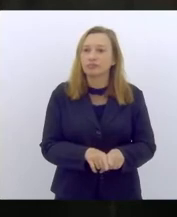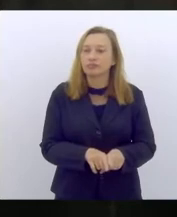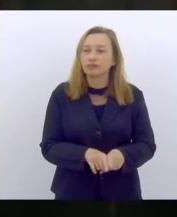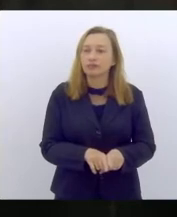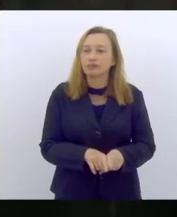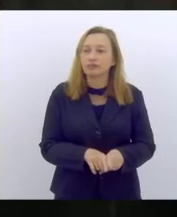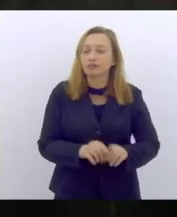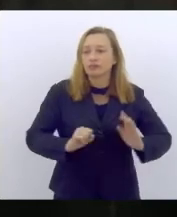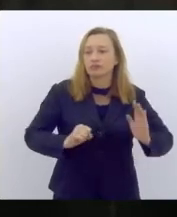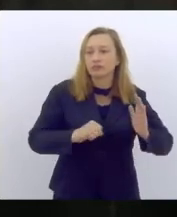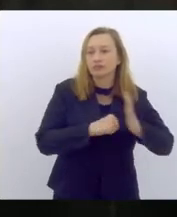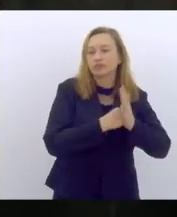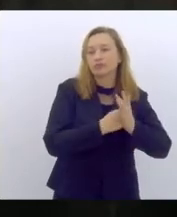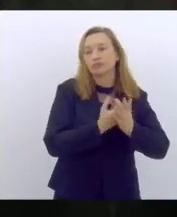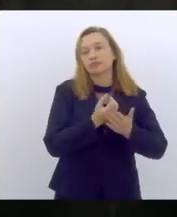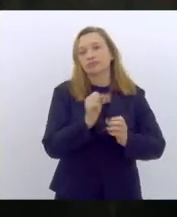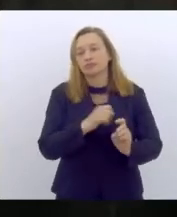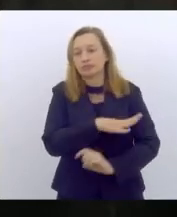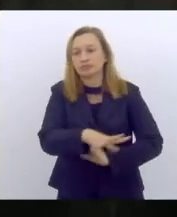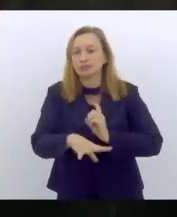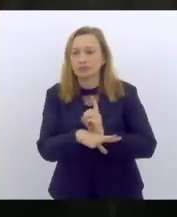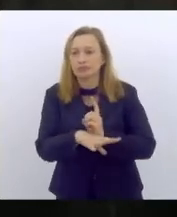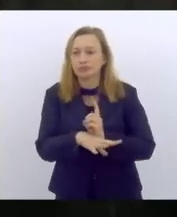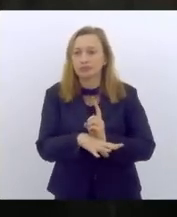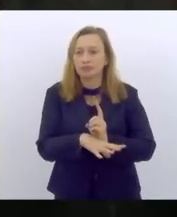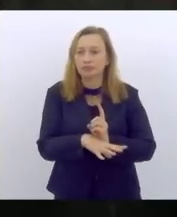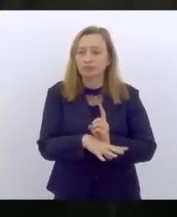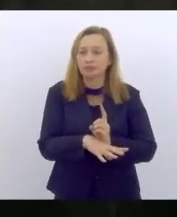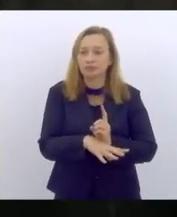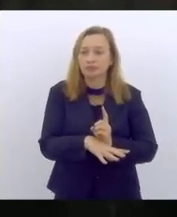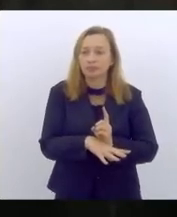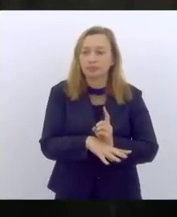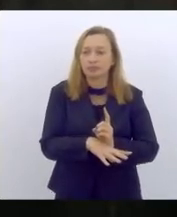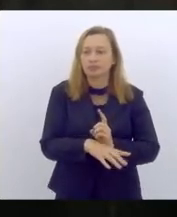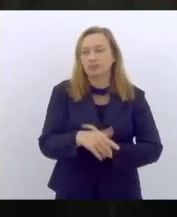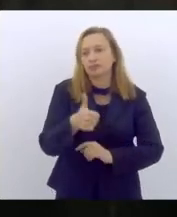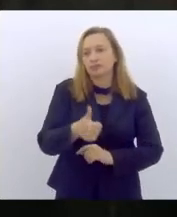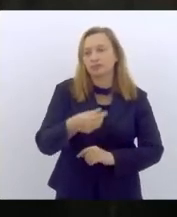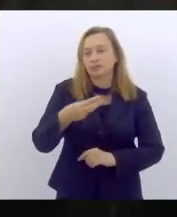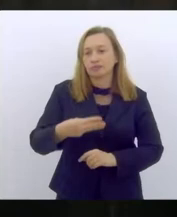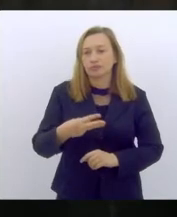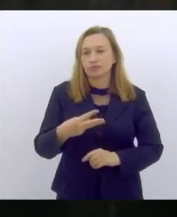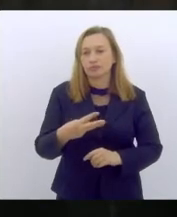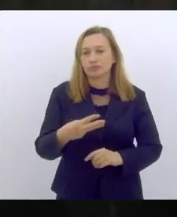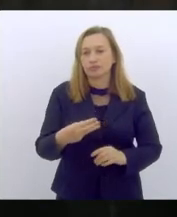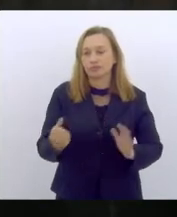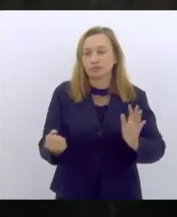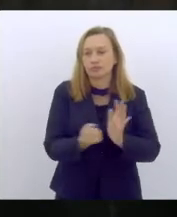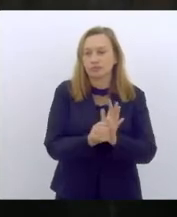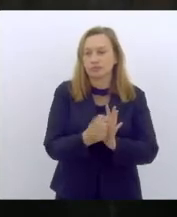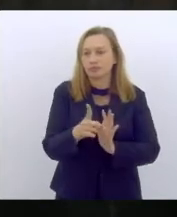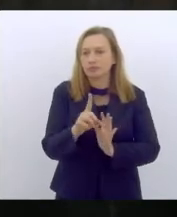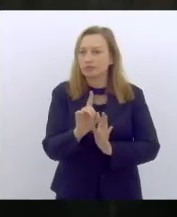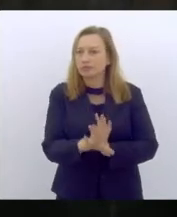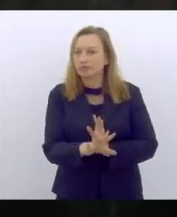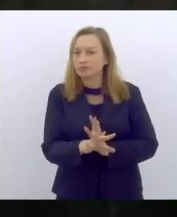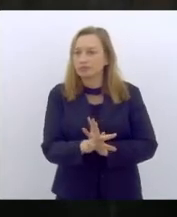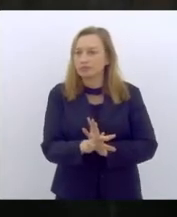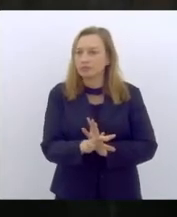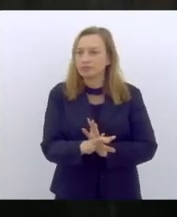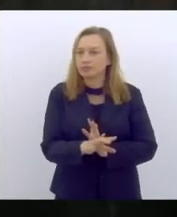de impacto social ou seja essa décima terceira Edição ela foi marcada não só pela